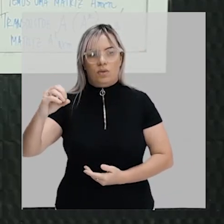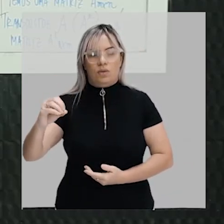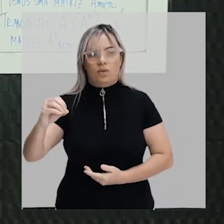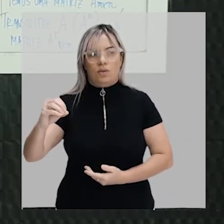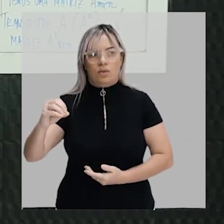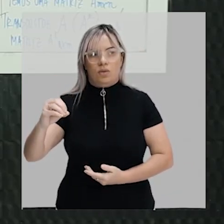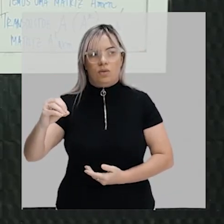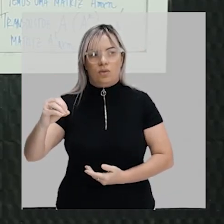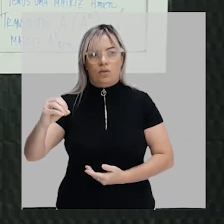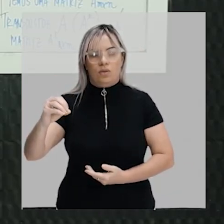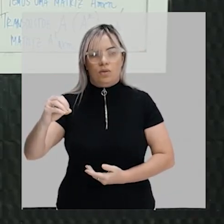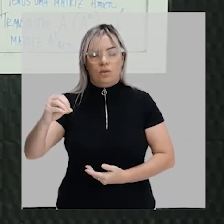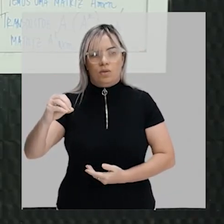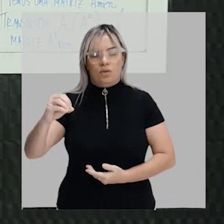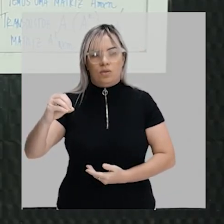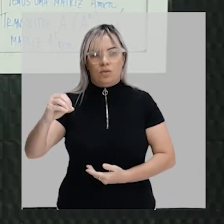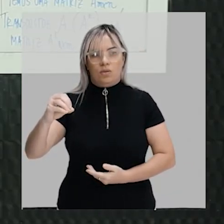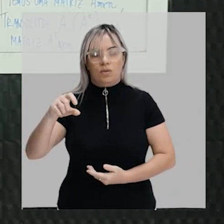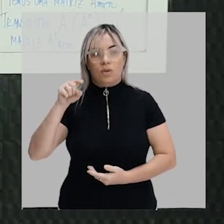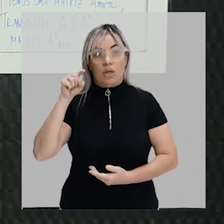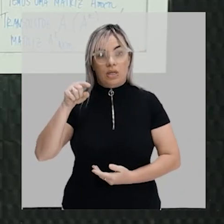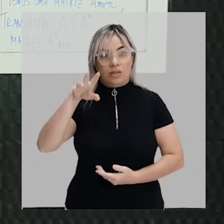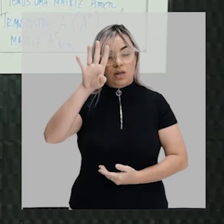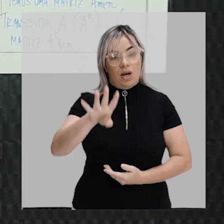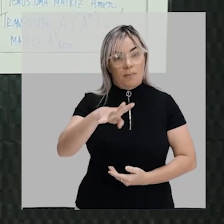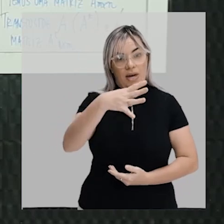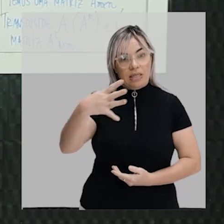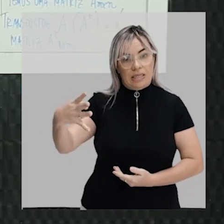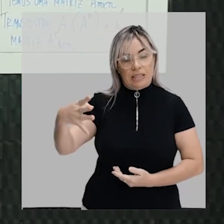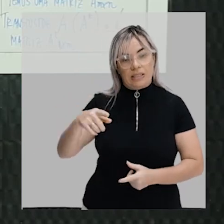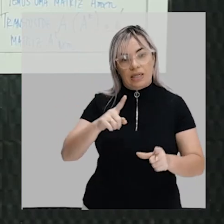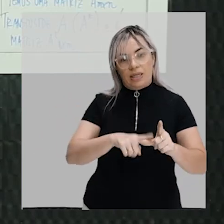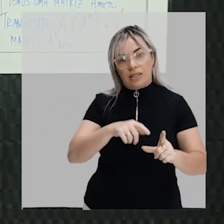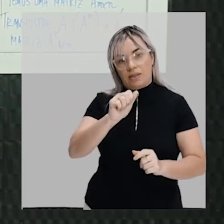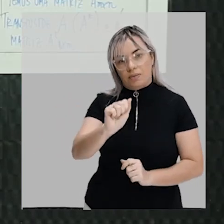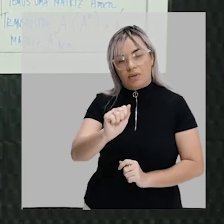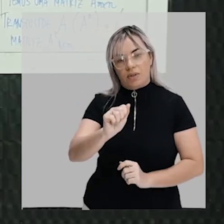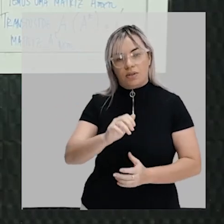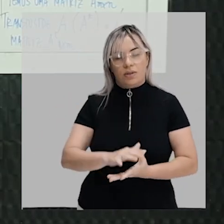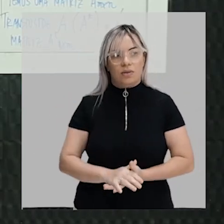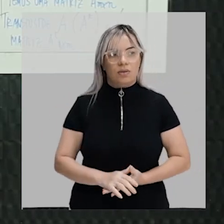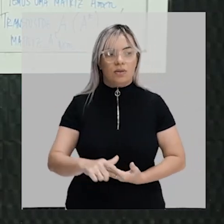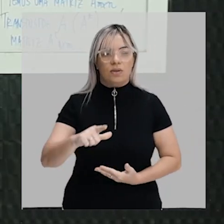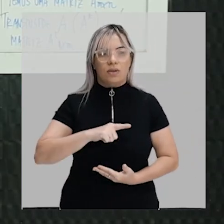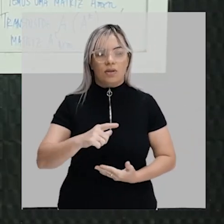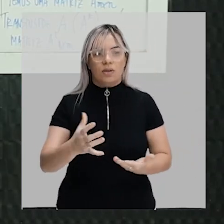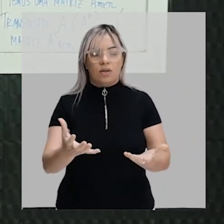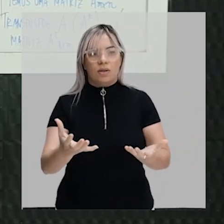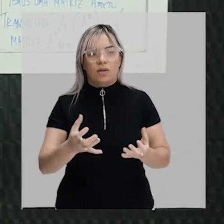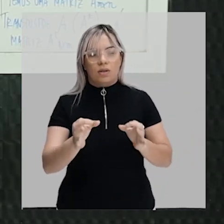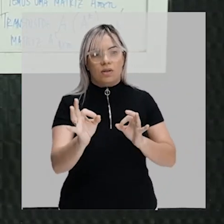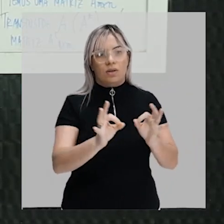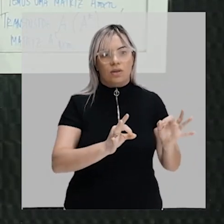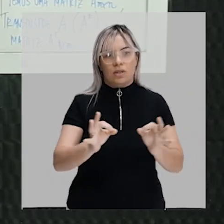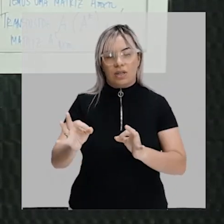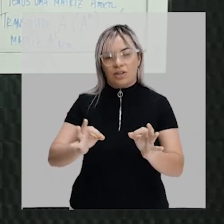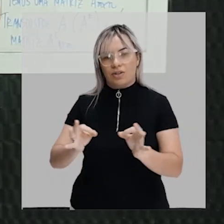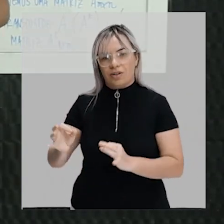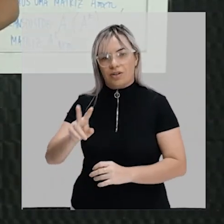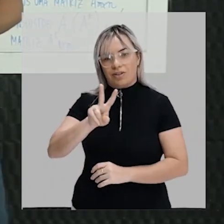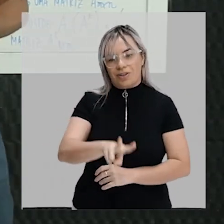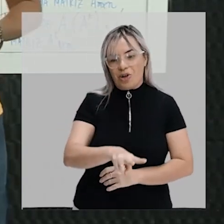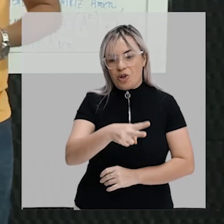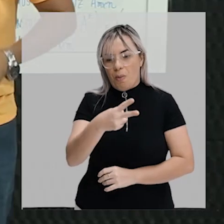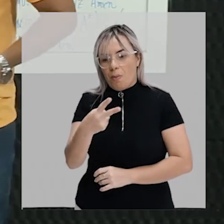essa aqui é a minha matriz A vamos supor que eu quero montar a transposta